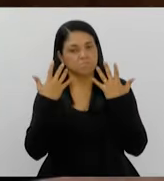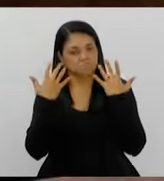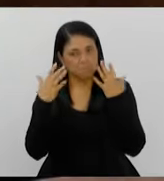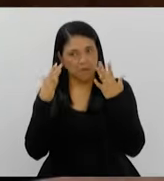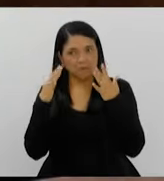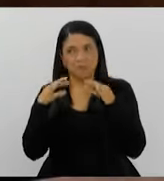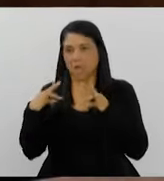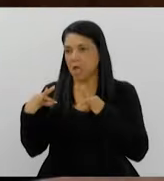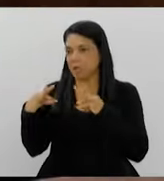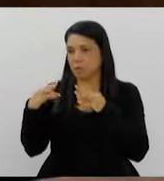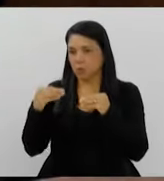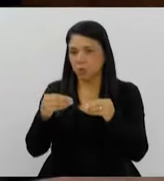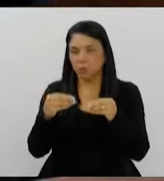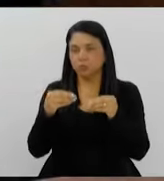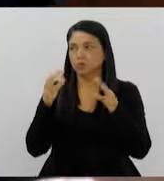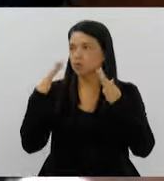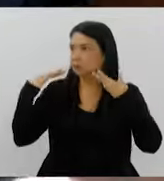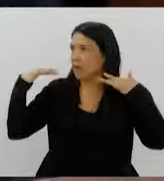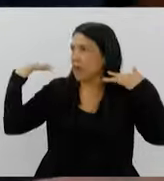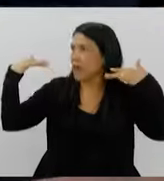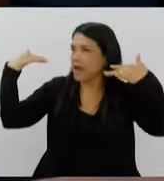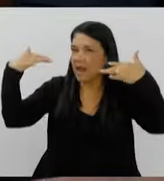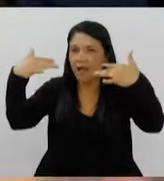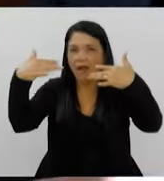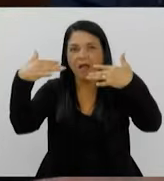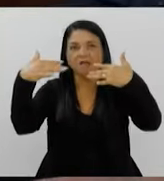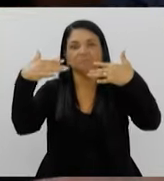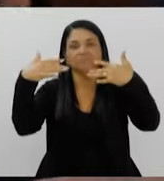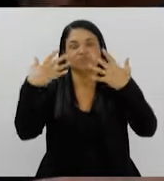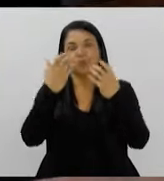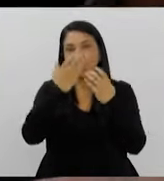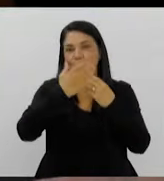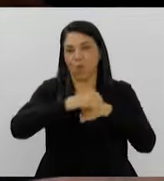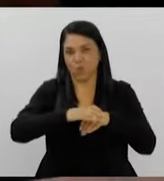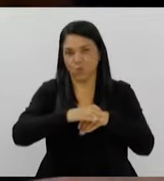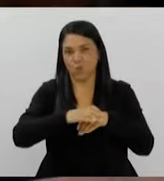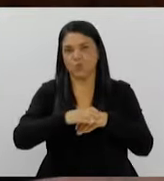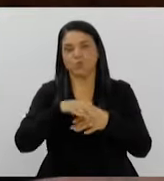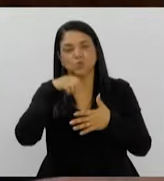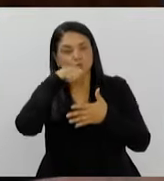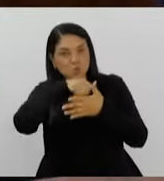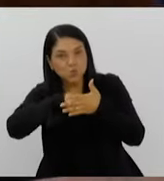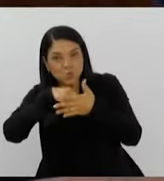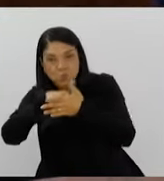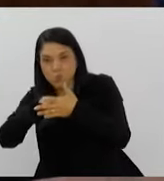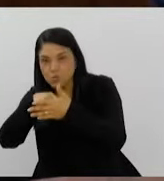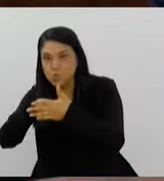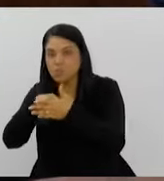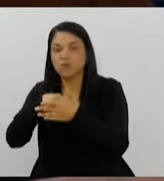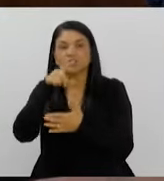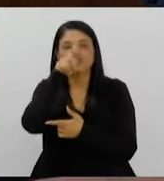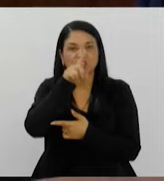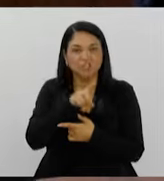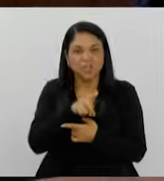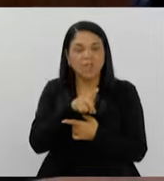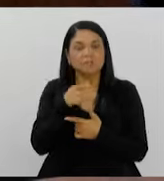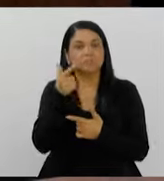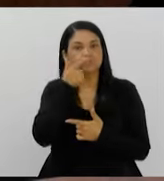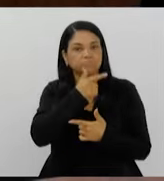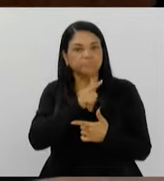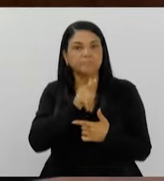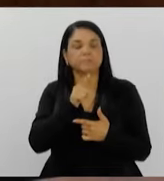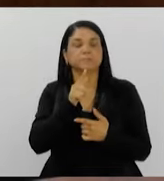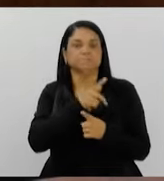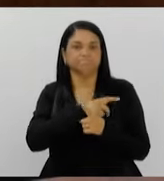vocês que lutaram não desistiram correram atrás dos seus direitos e conseguiram